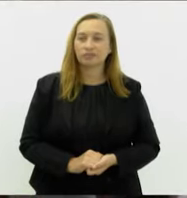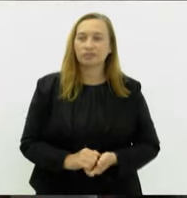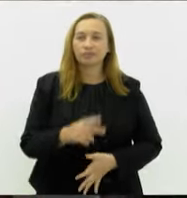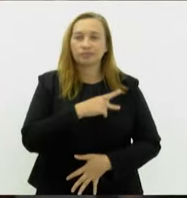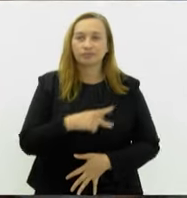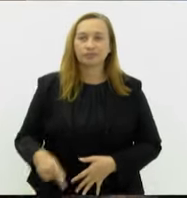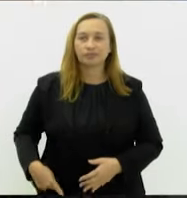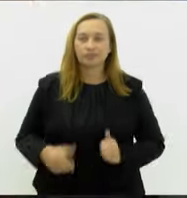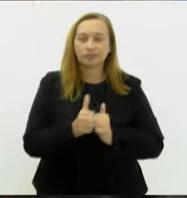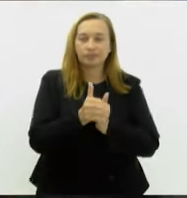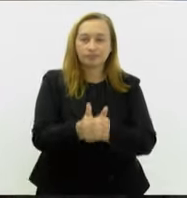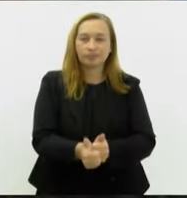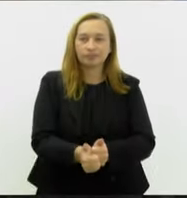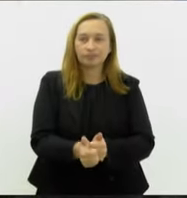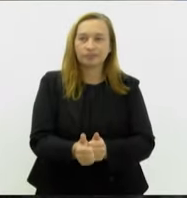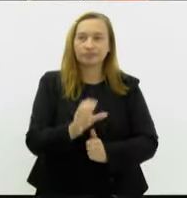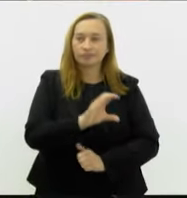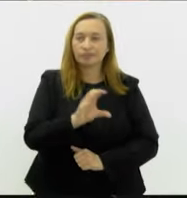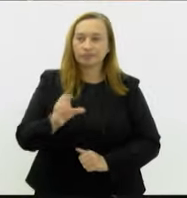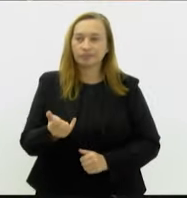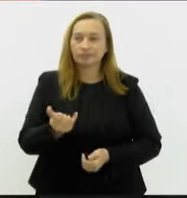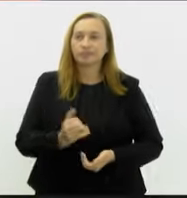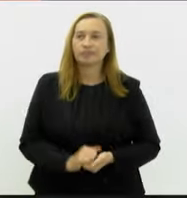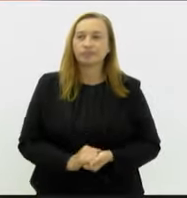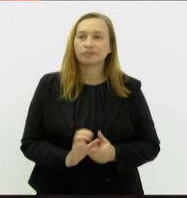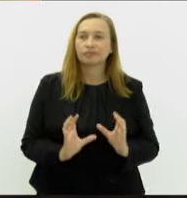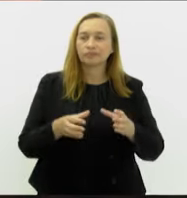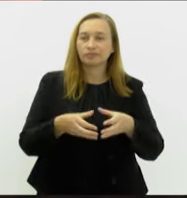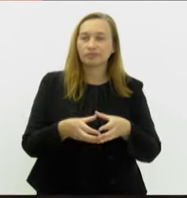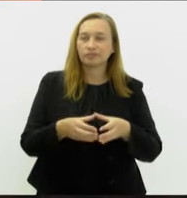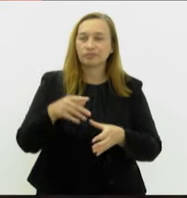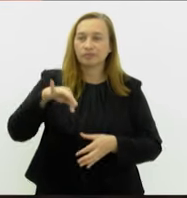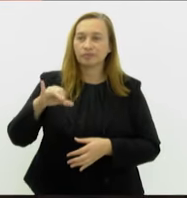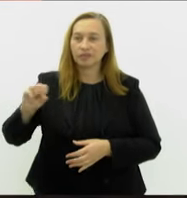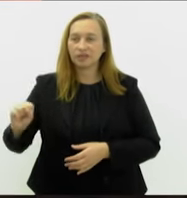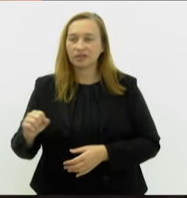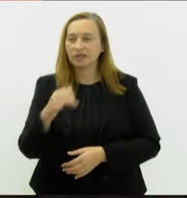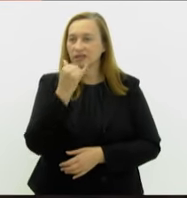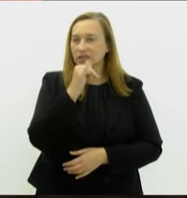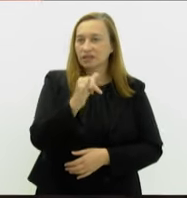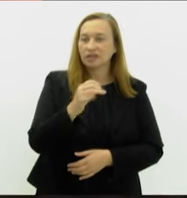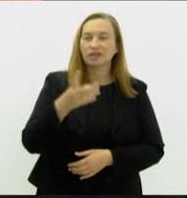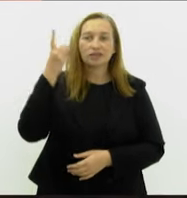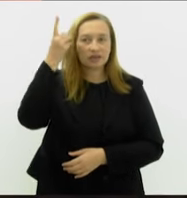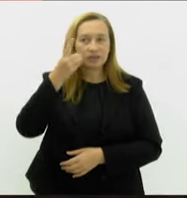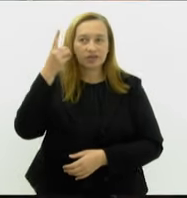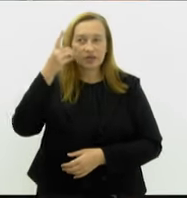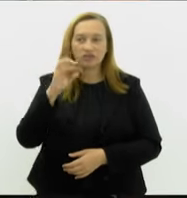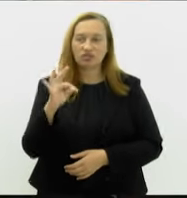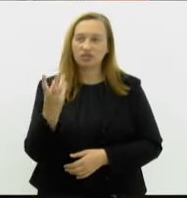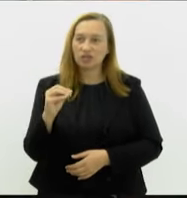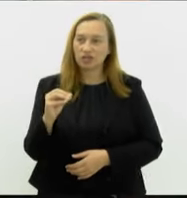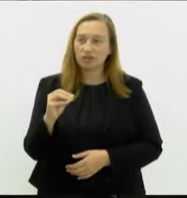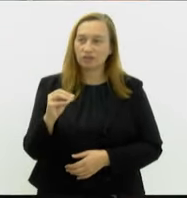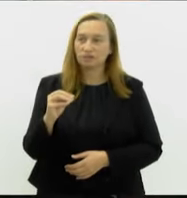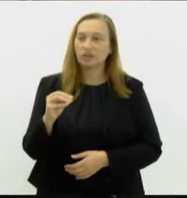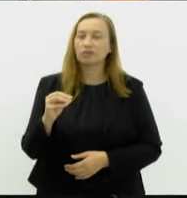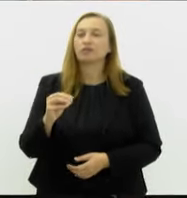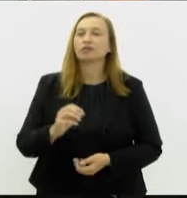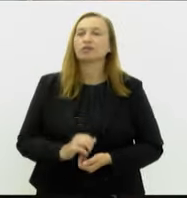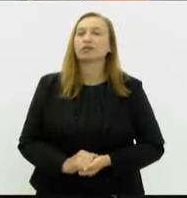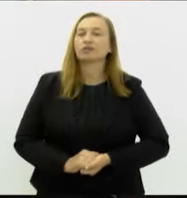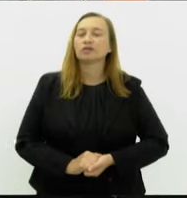Presidente, acompanhe o parecer da CCJ. Comissão de Minas e Energia. Deputado Tiago Rangel.